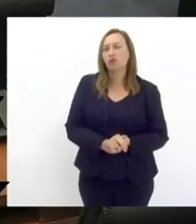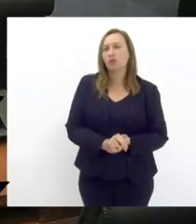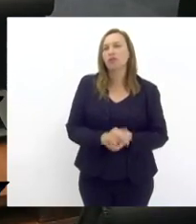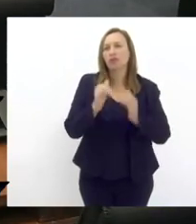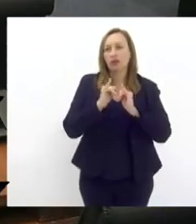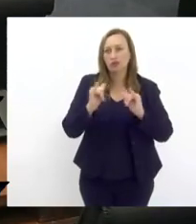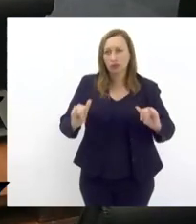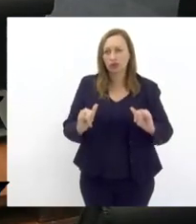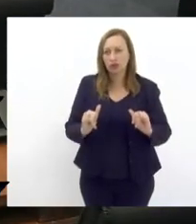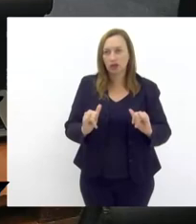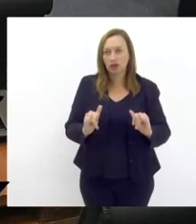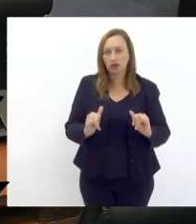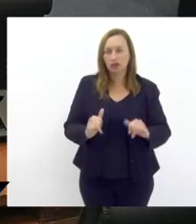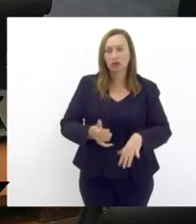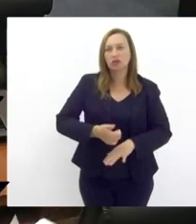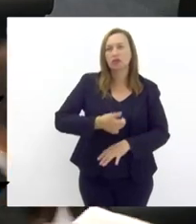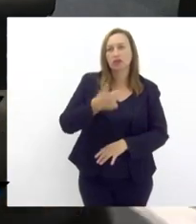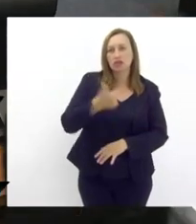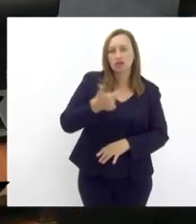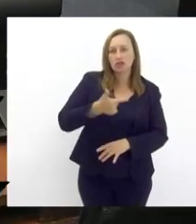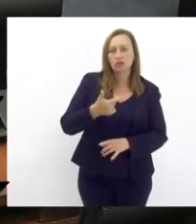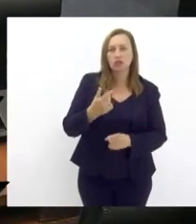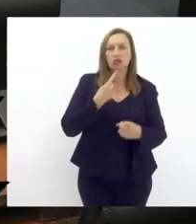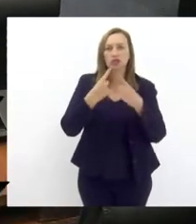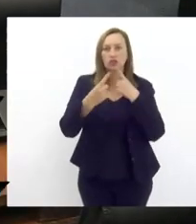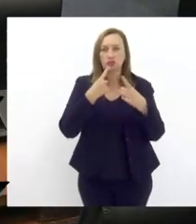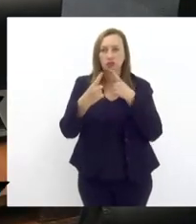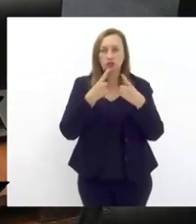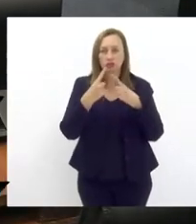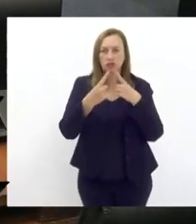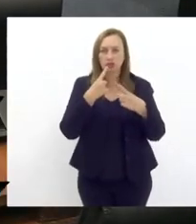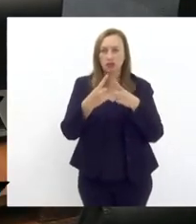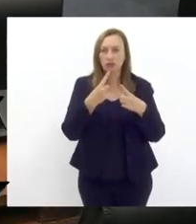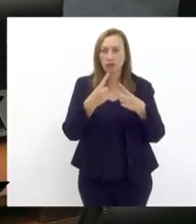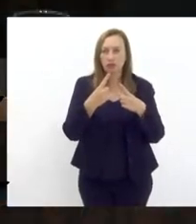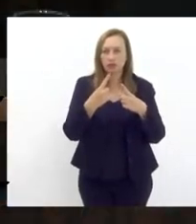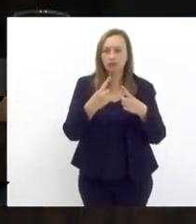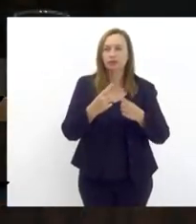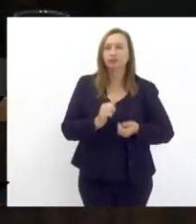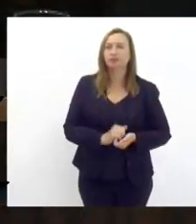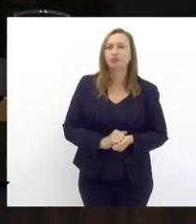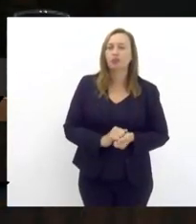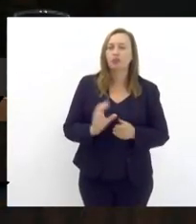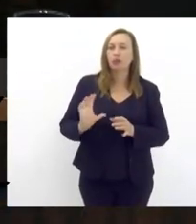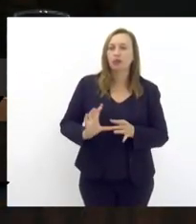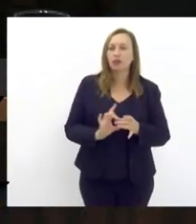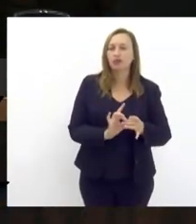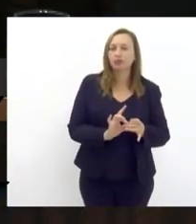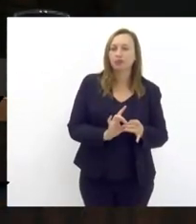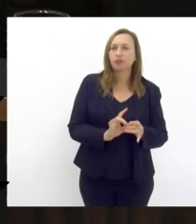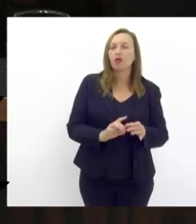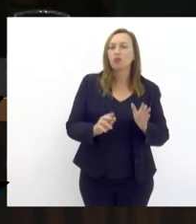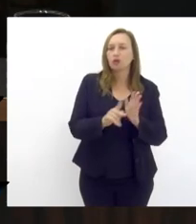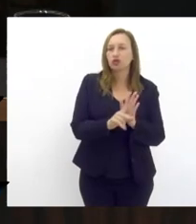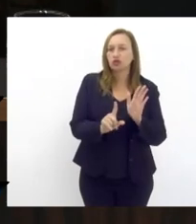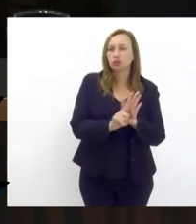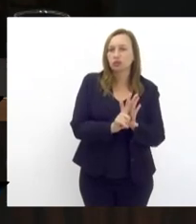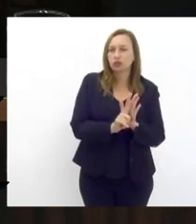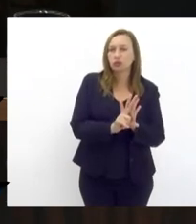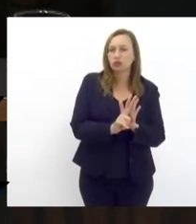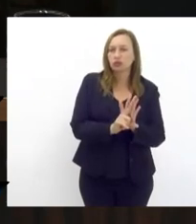Anuncio em tramitação ordinária, em segunda discussão, redação do vencido, assim emendado. Projeto de